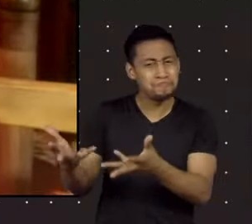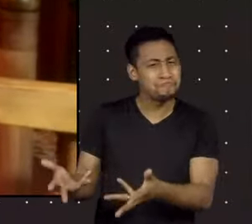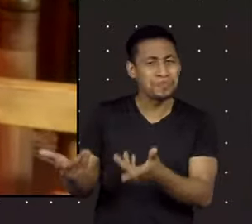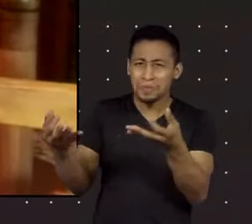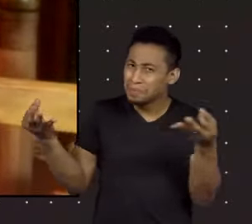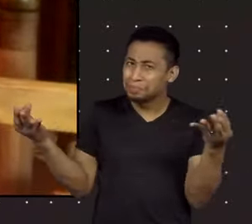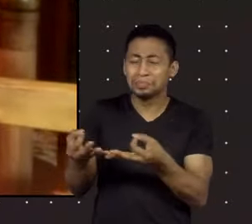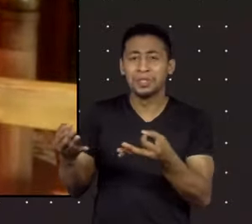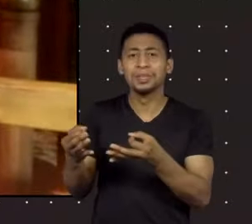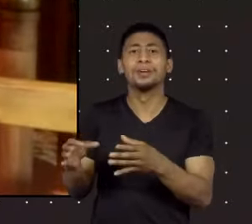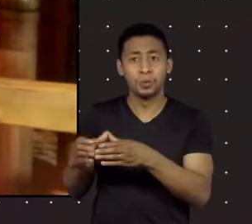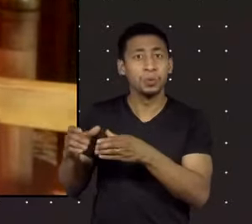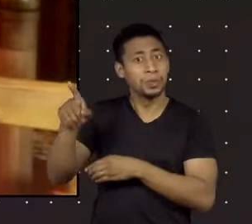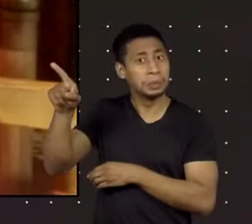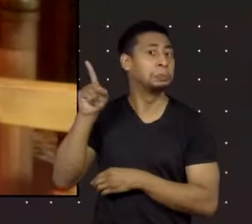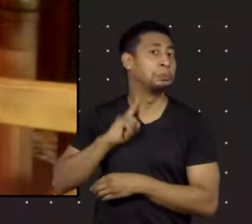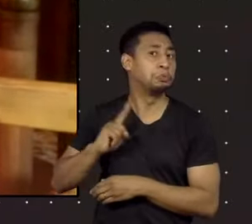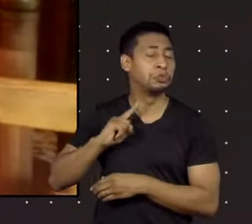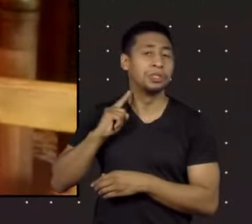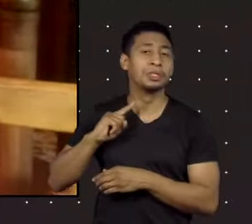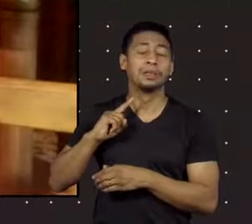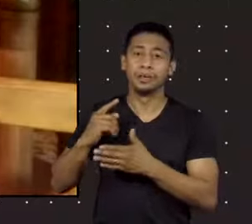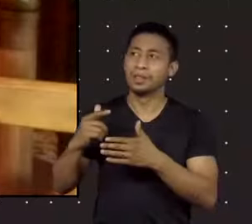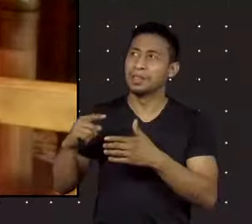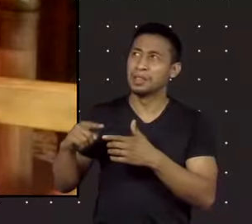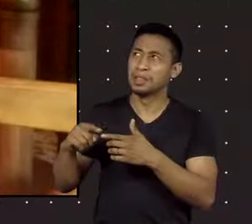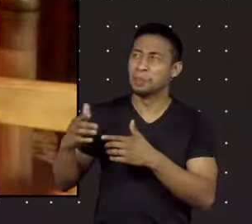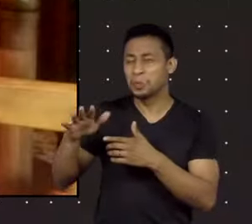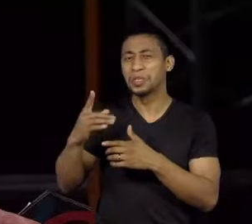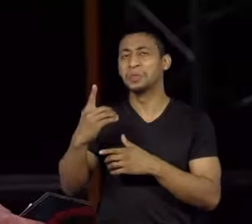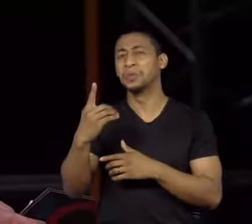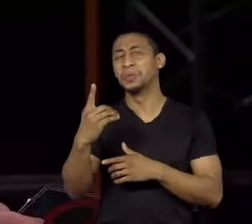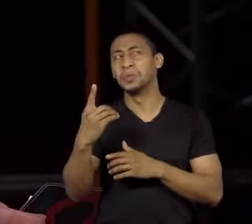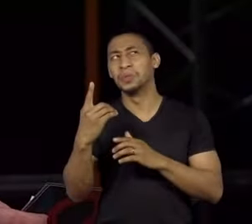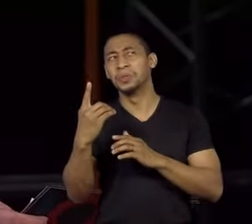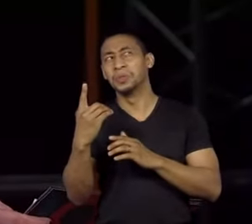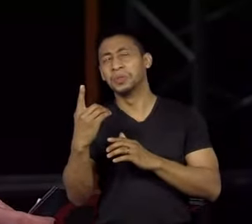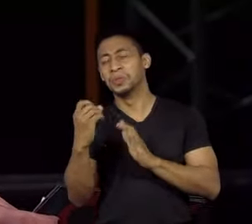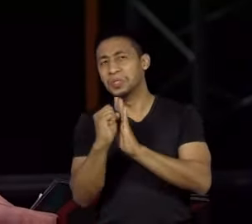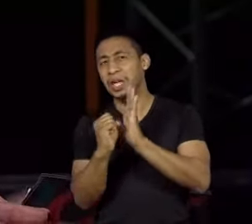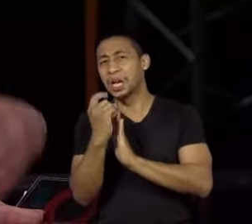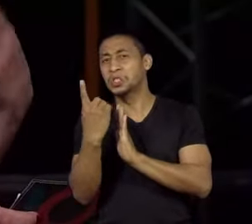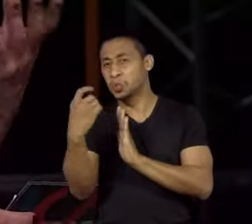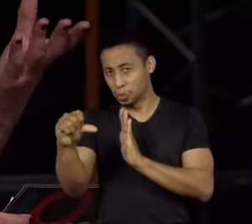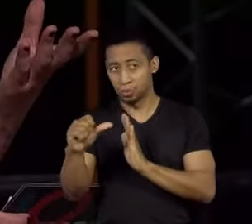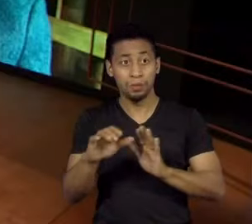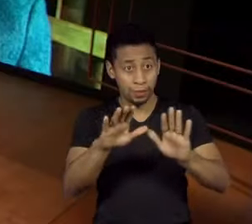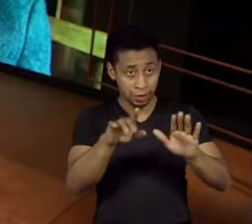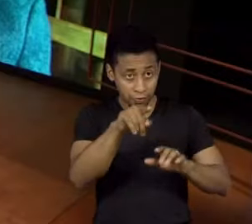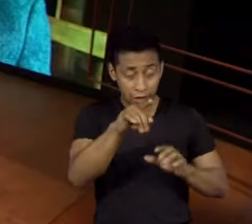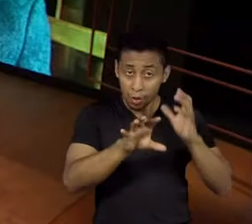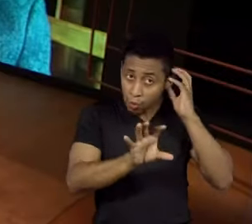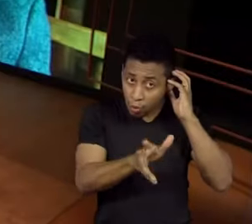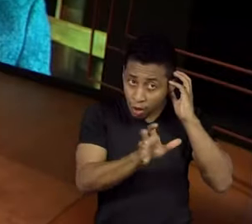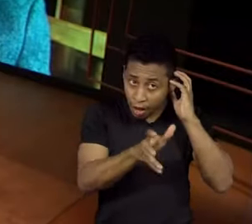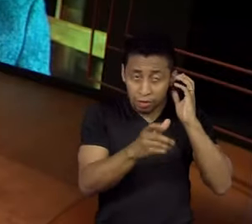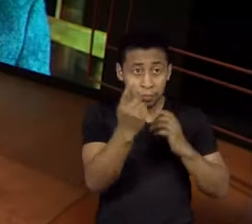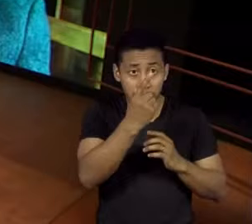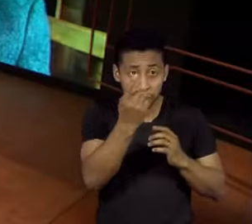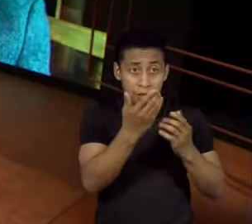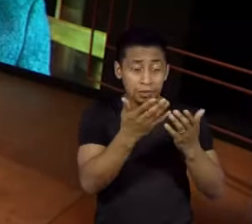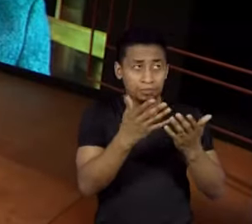mulatos de Minas Gerais, na segunda metade do século XVIII. Maestro, o rádio, que foi o seu primeiro veículo de contato com a